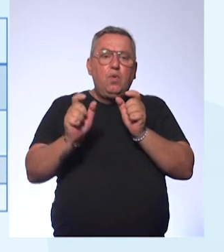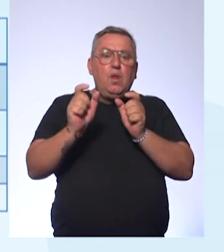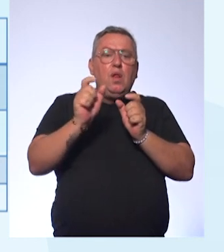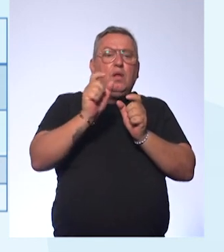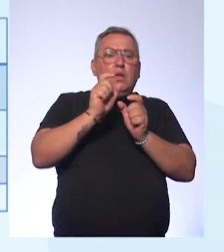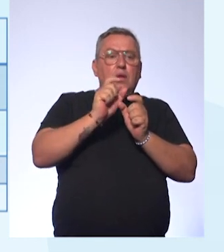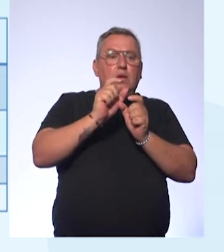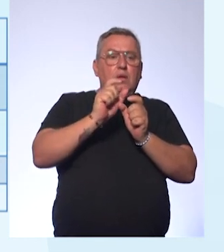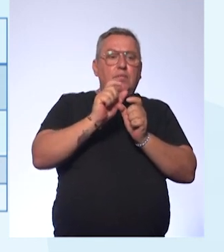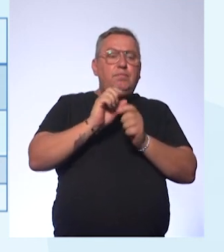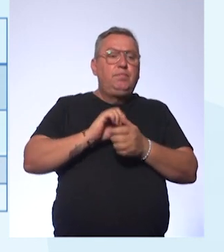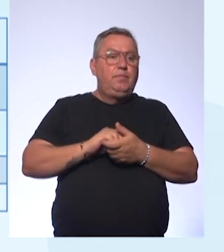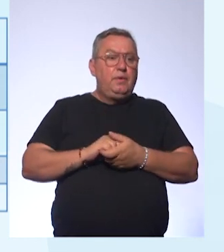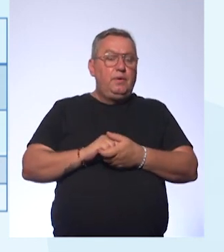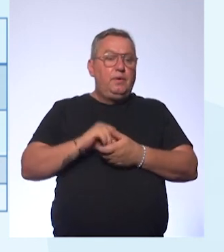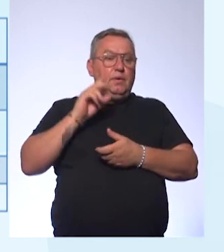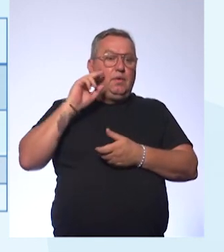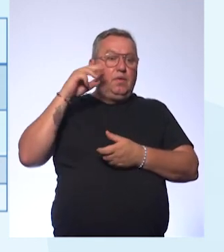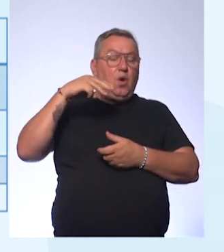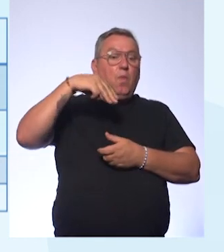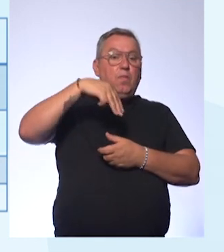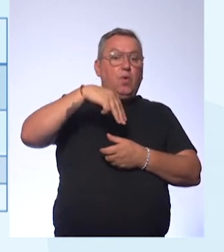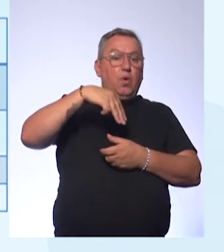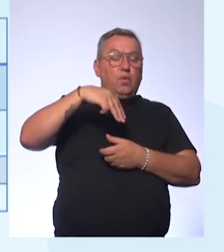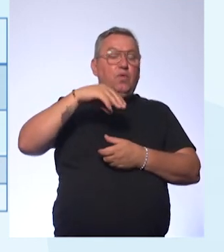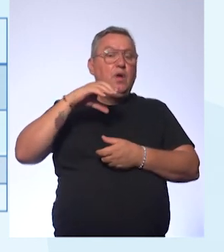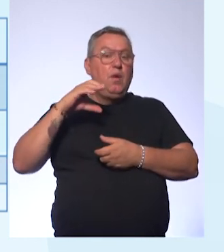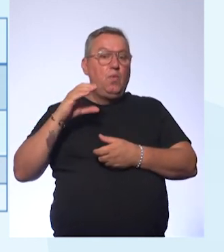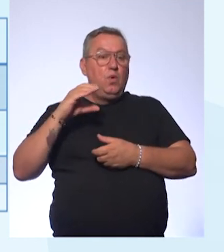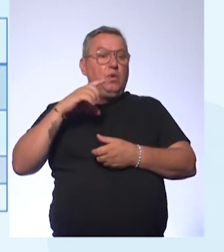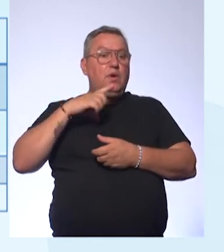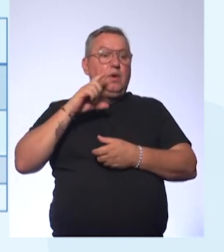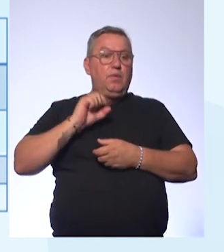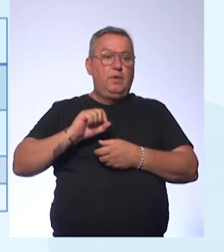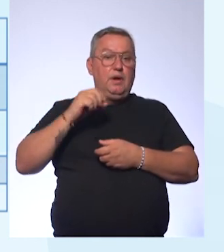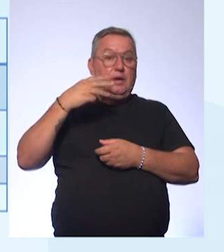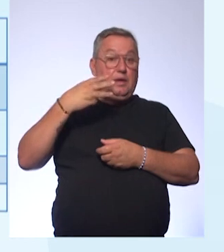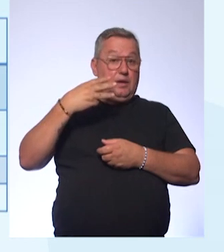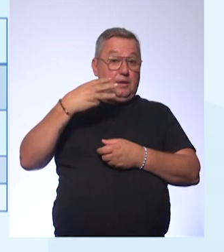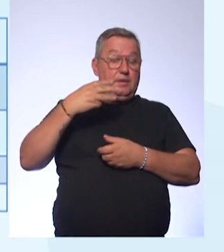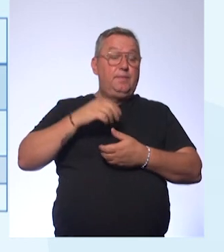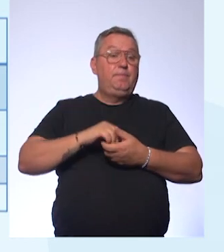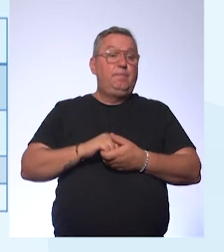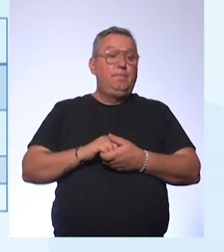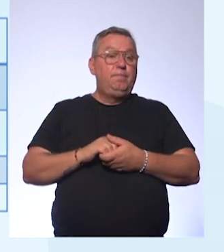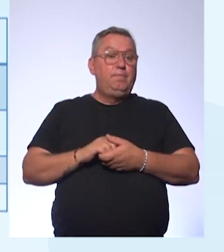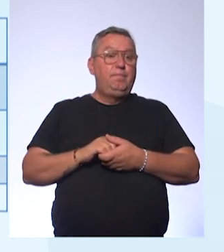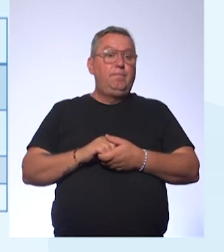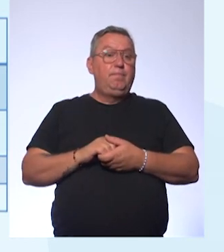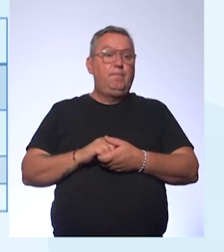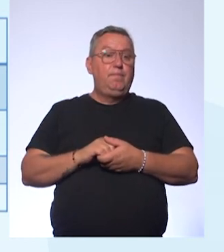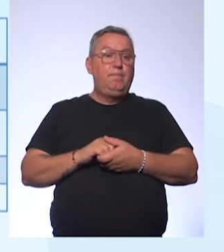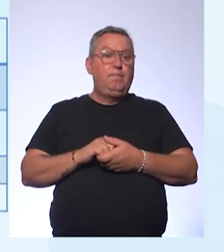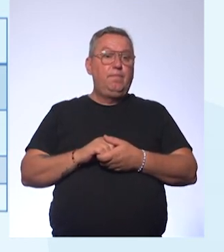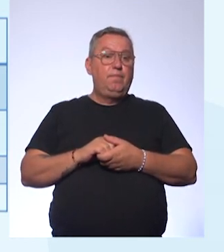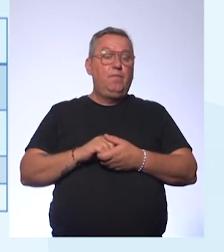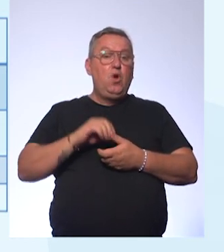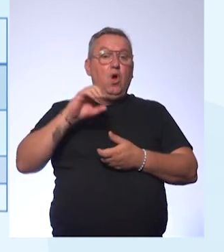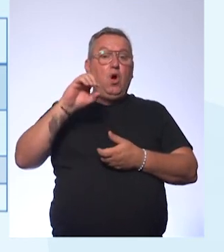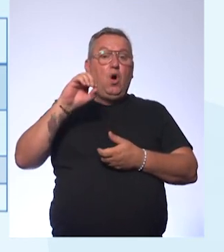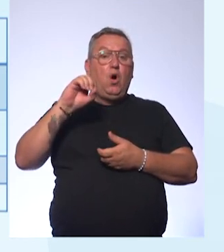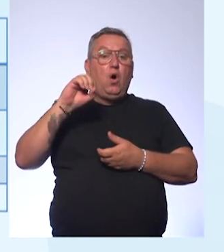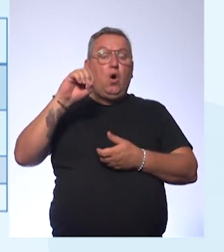partículas? Portanto, do monóxido de carbono, nós temos 3 partículas, ok? Do óxido de